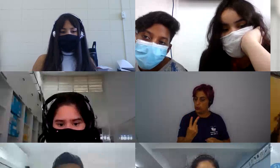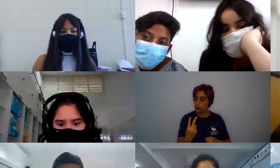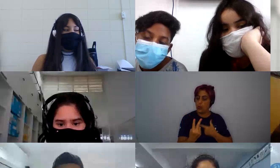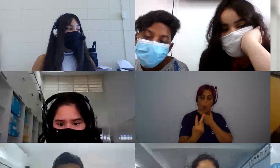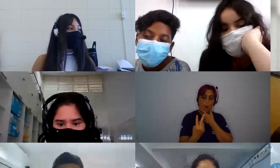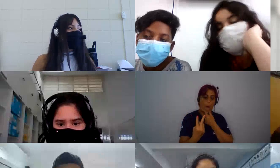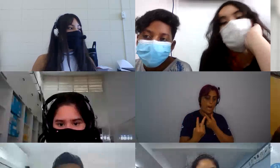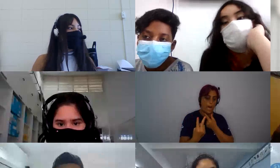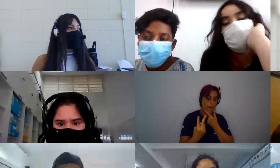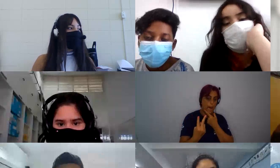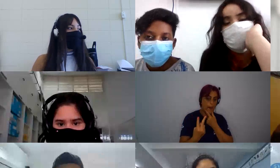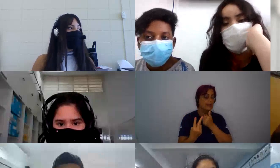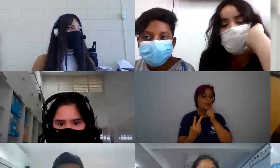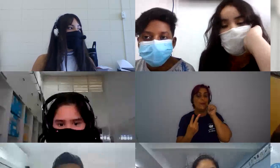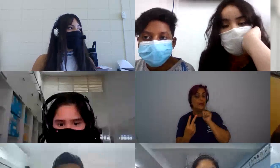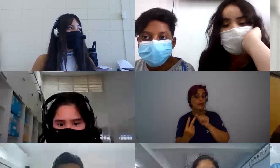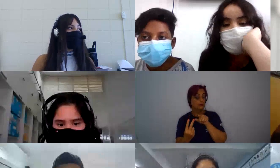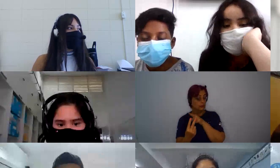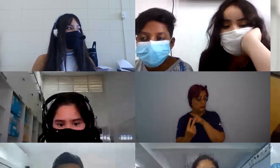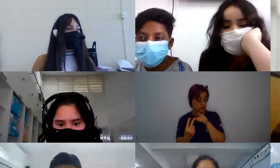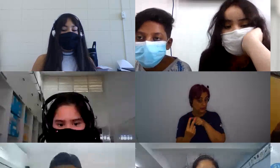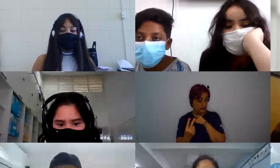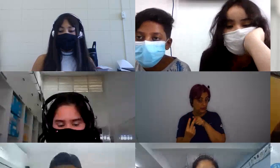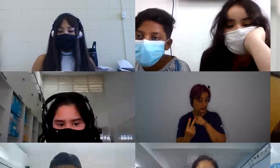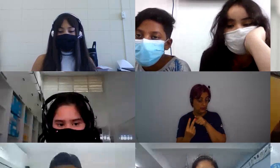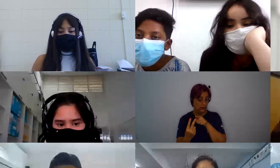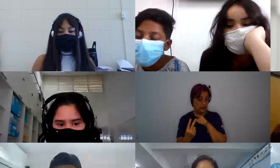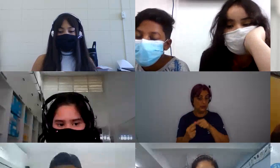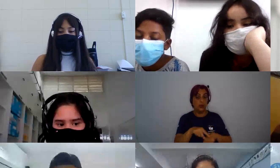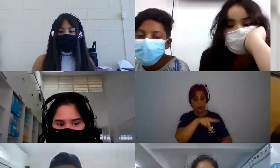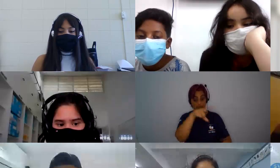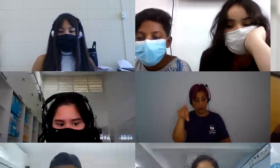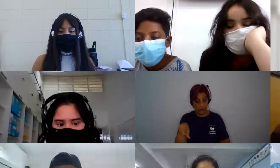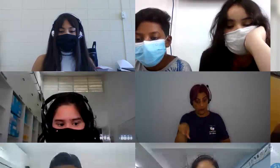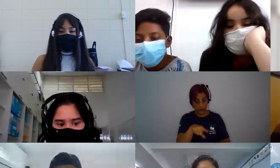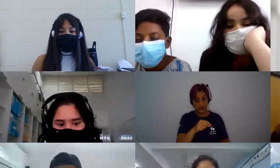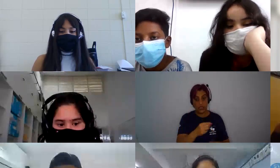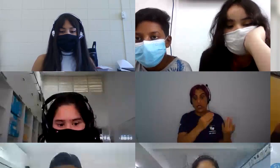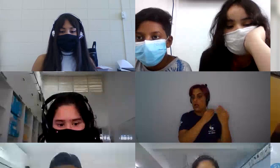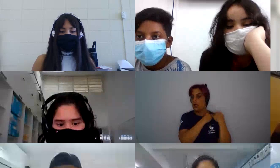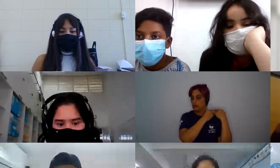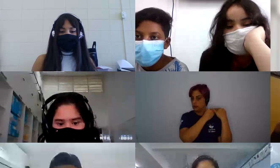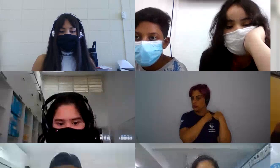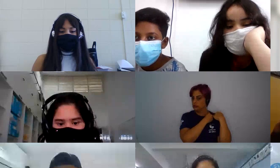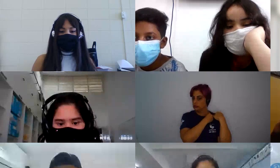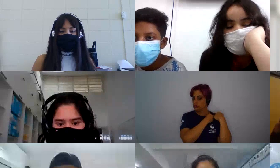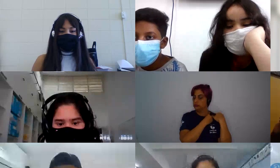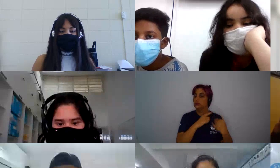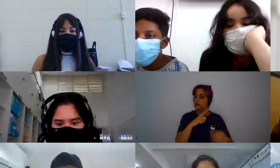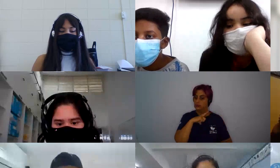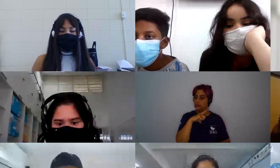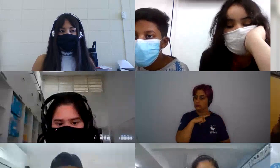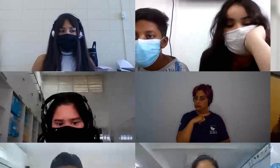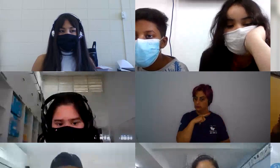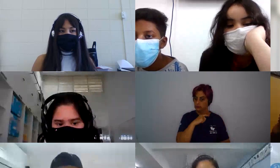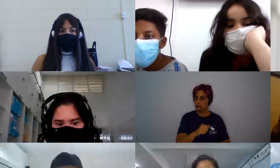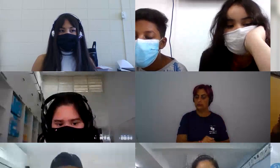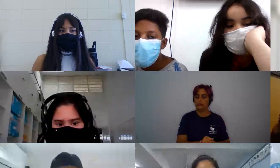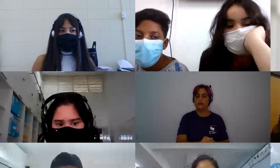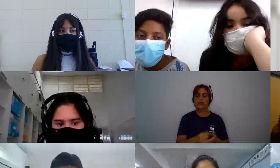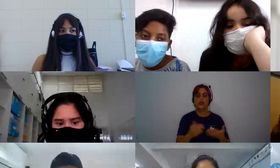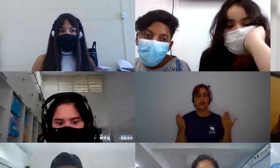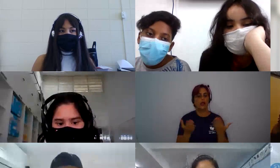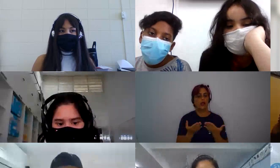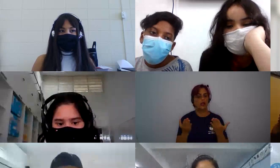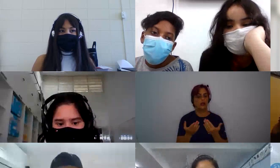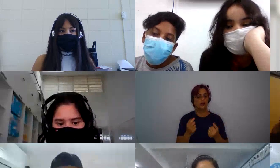tempo inteiro destacar. Vocês têm um papel grande nessa discussão, certo? Eu queria ouvir um pouquinho